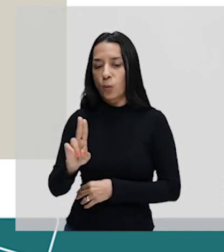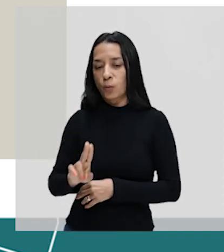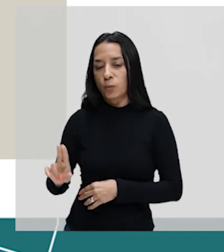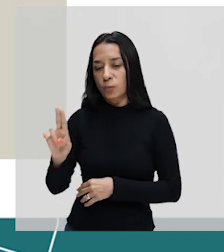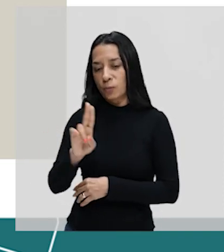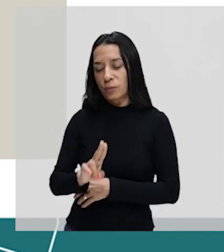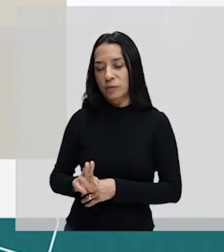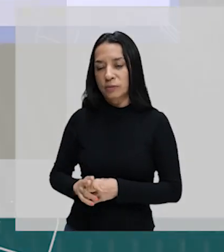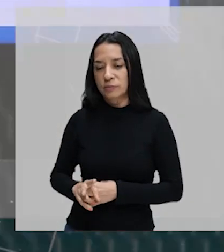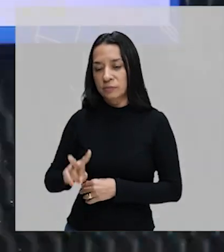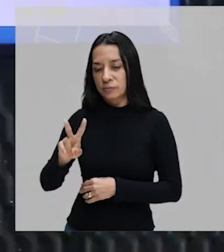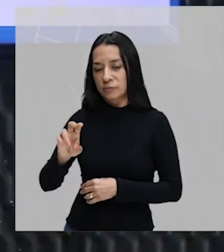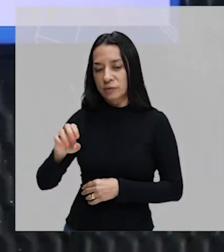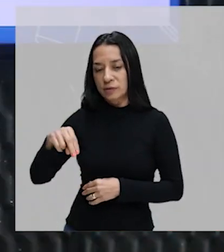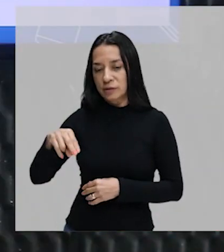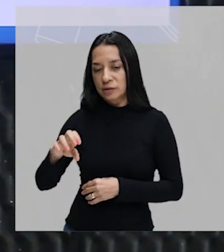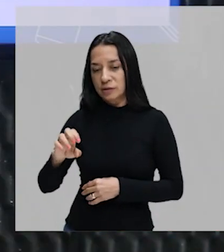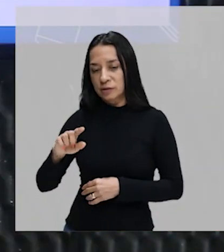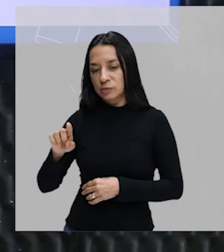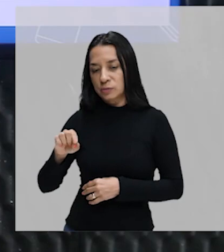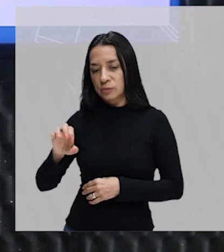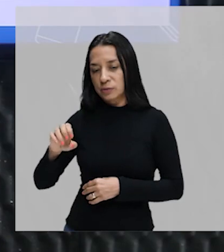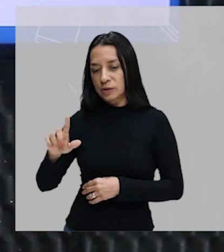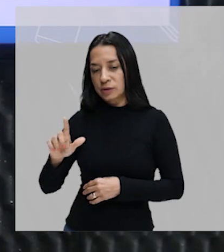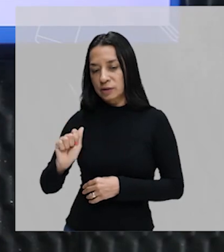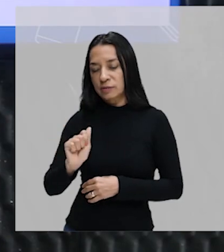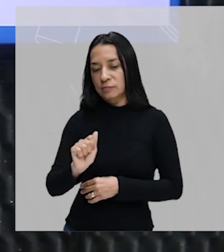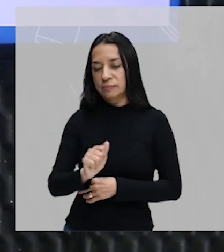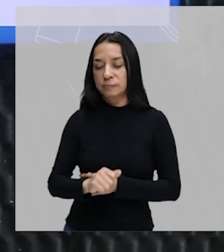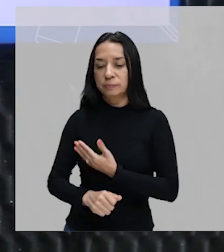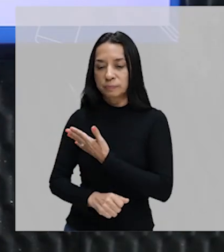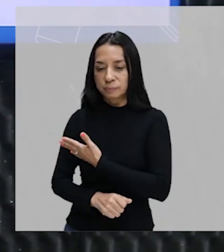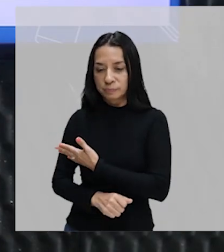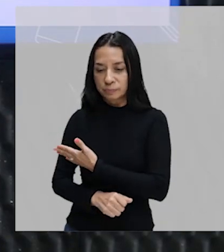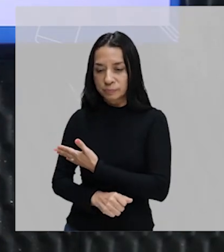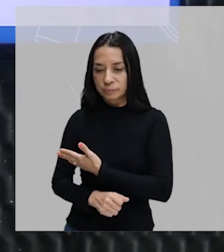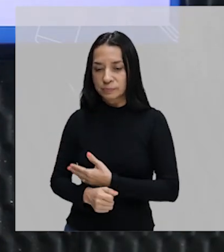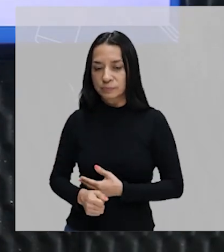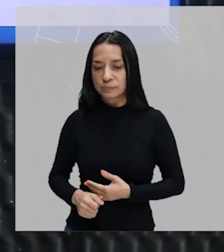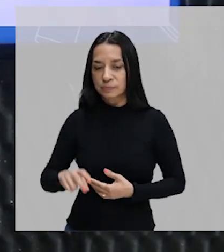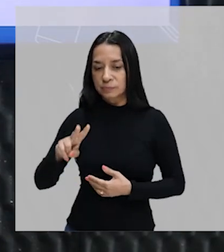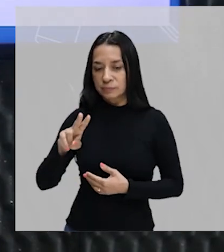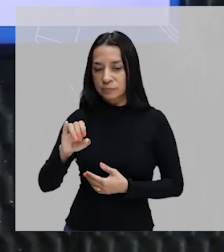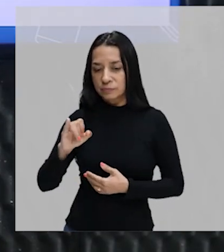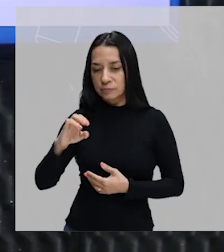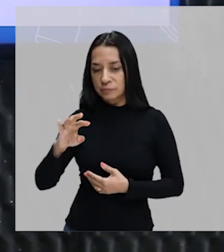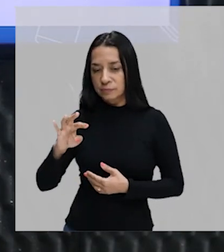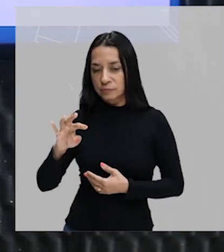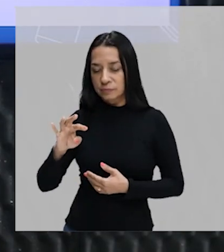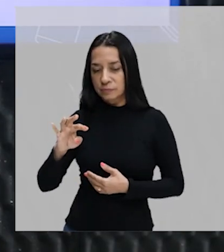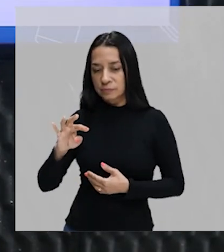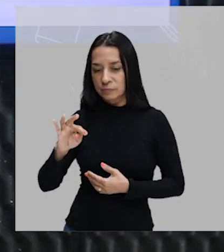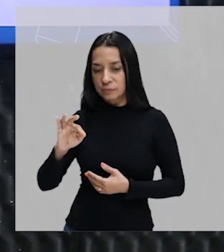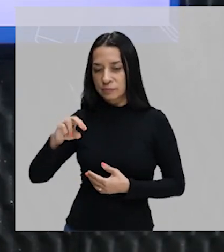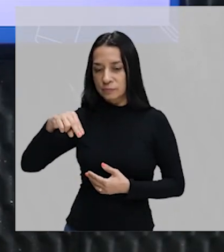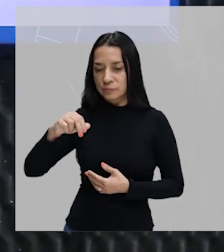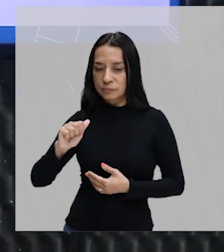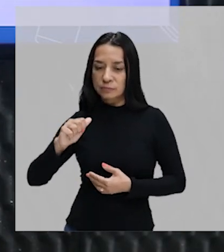uruguaia. Venezuela, venezolano e venezolana.